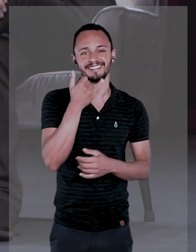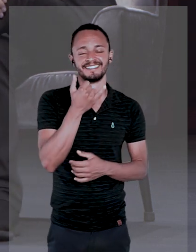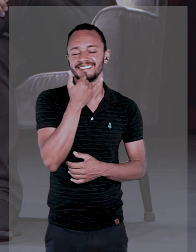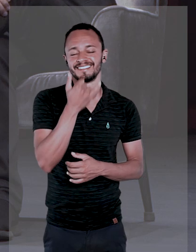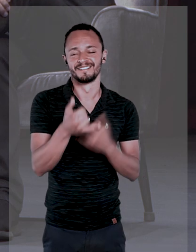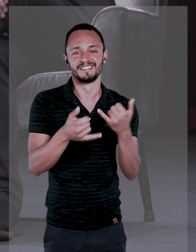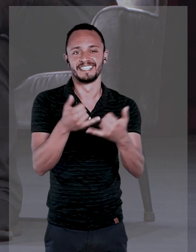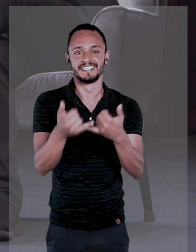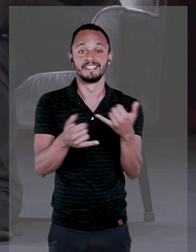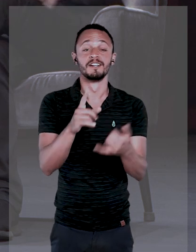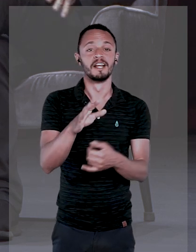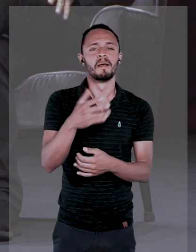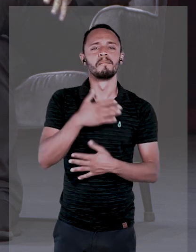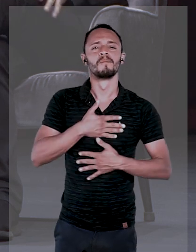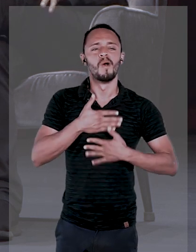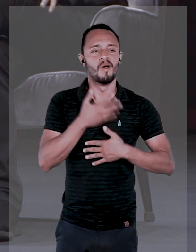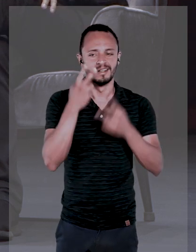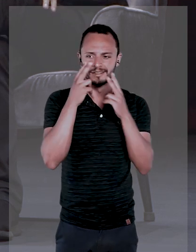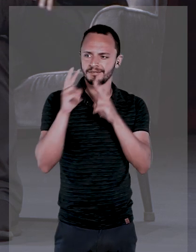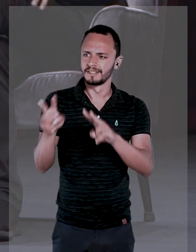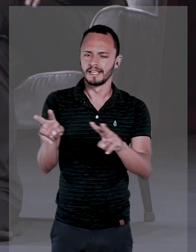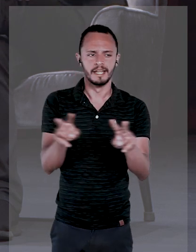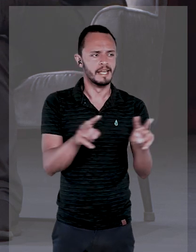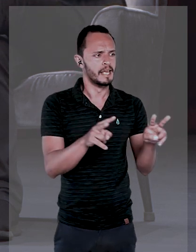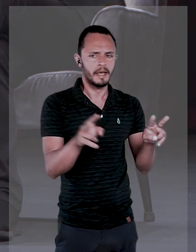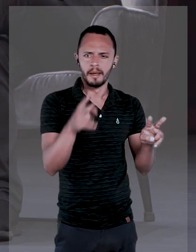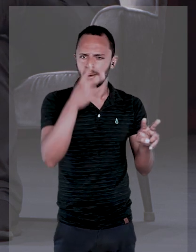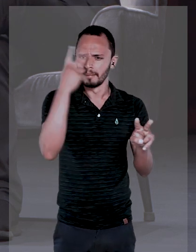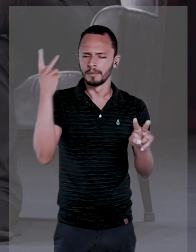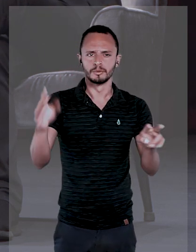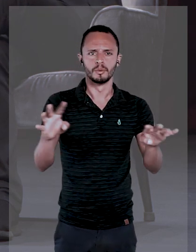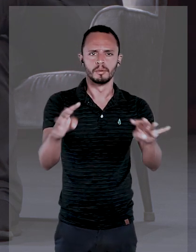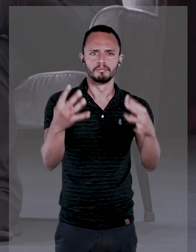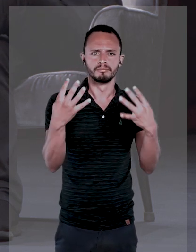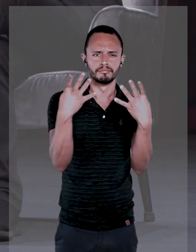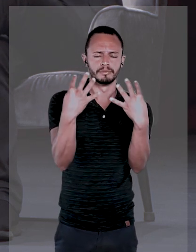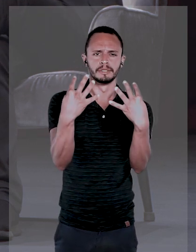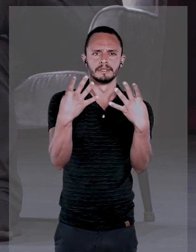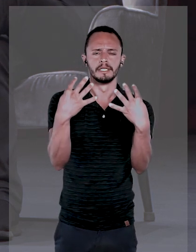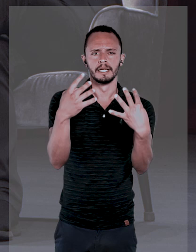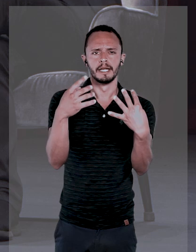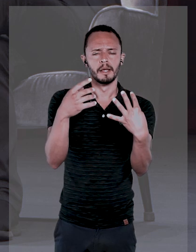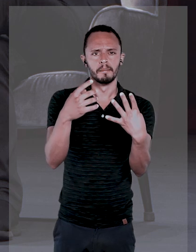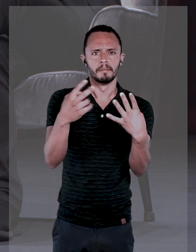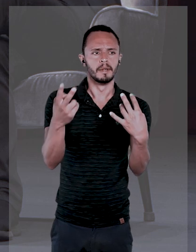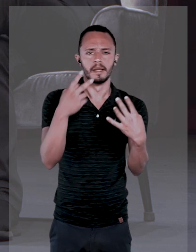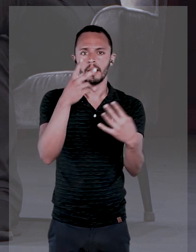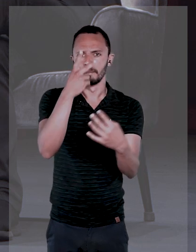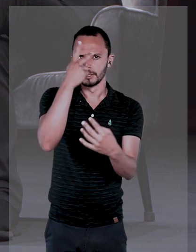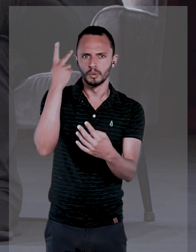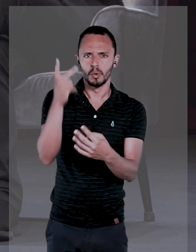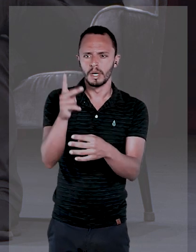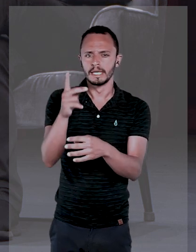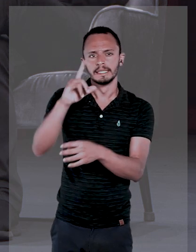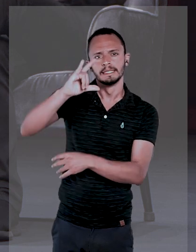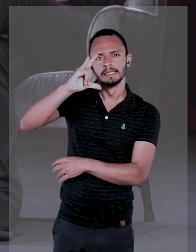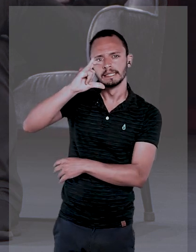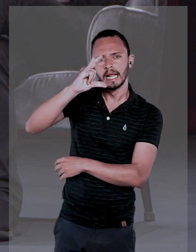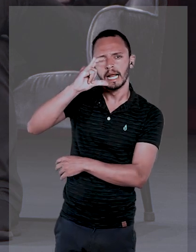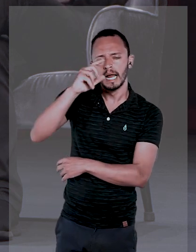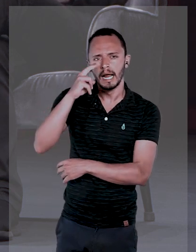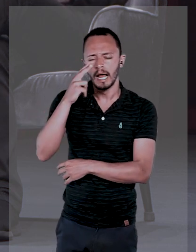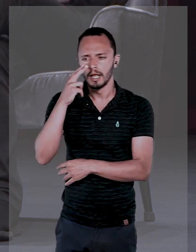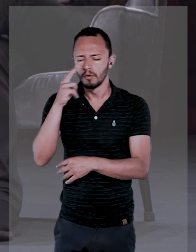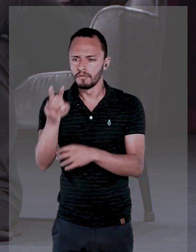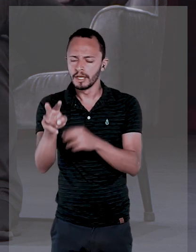Boa tarde a todos, ou boa noite já. É um prazer estar aqui convosco outra vez. Eu estava olhando para a plateia porque com as máscaras é um pouco difícil,